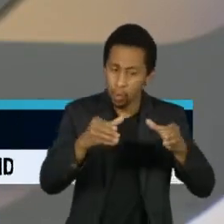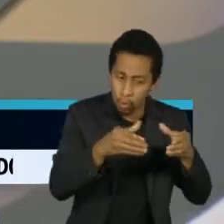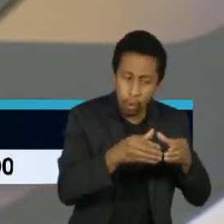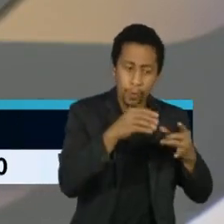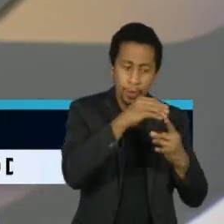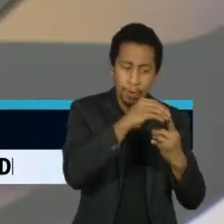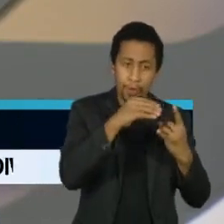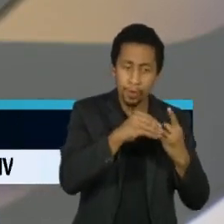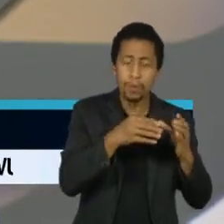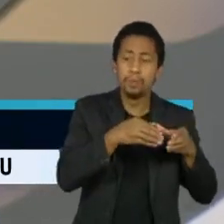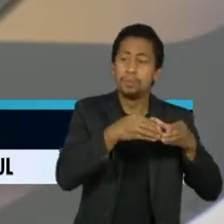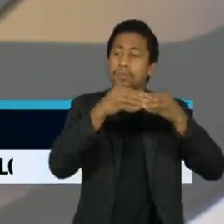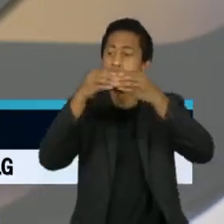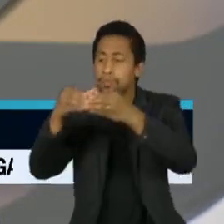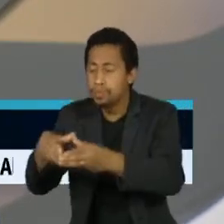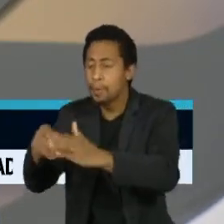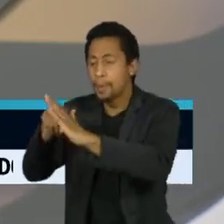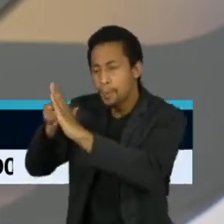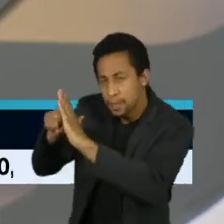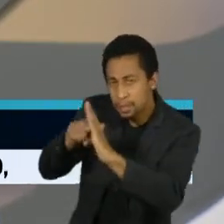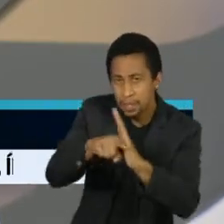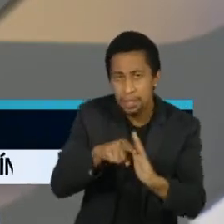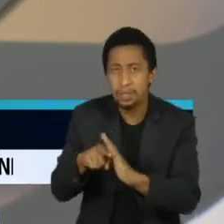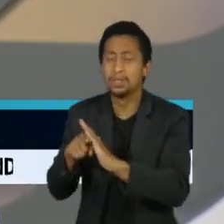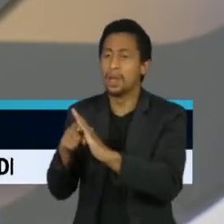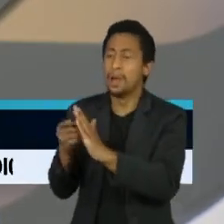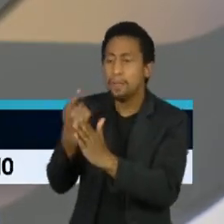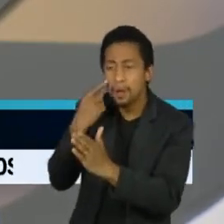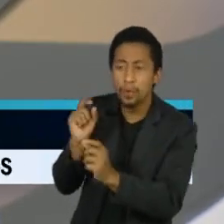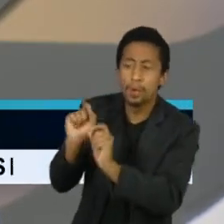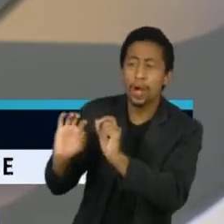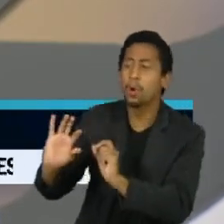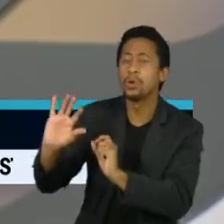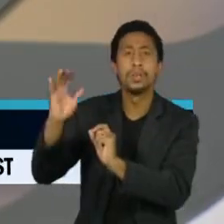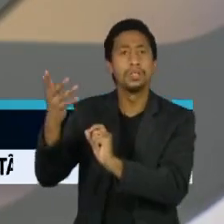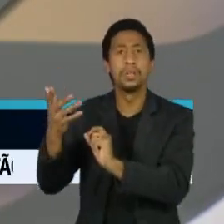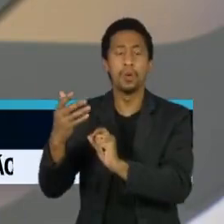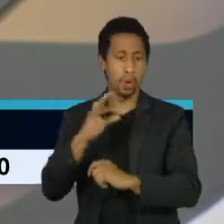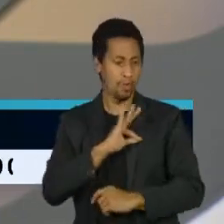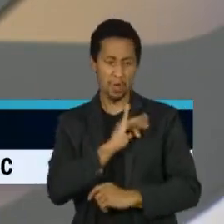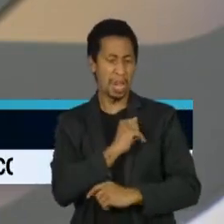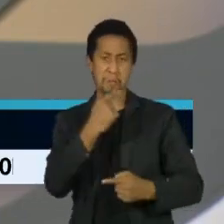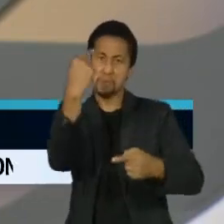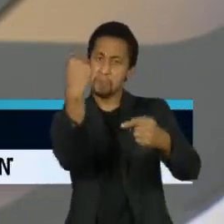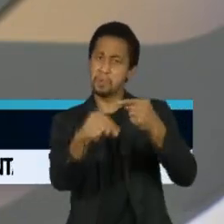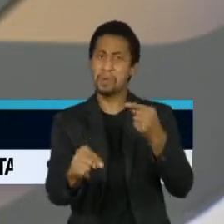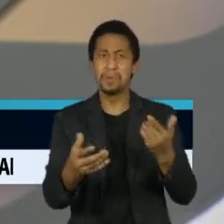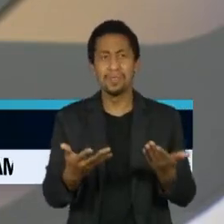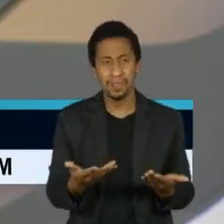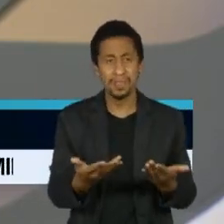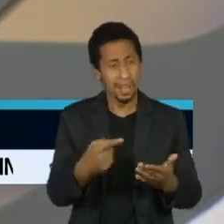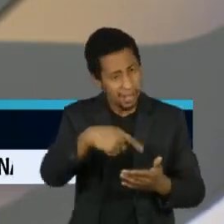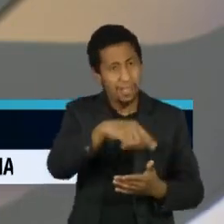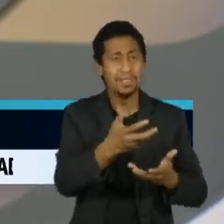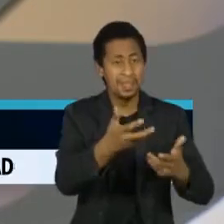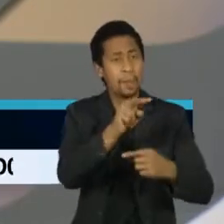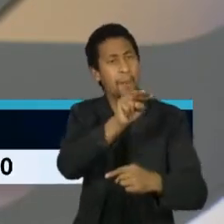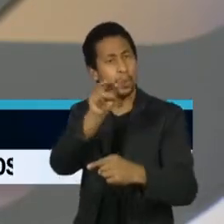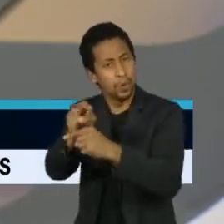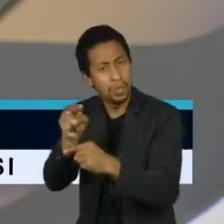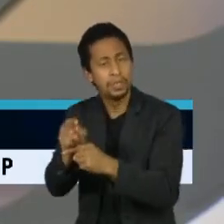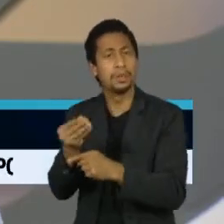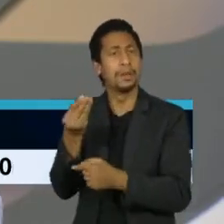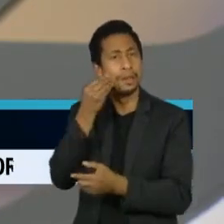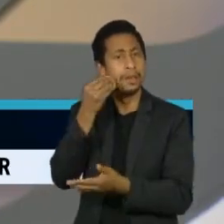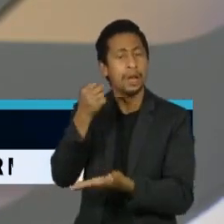governo federal, entre na terra Yanomami para saber o que está acontecendo lá e proteger, tentar salvar